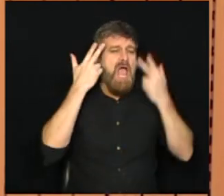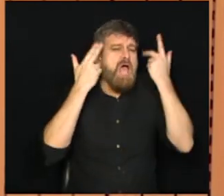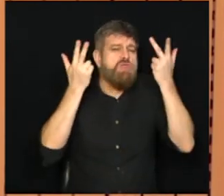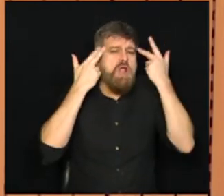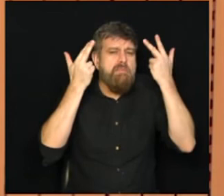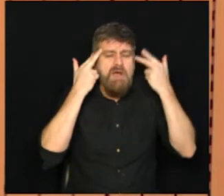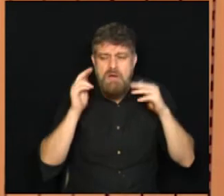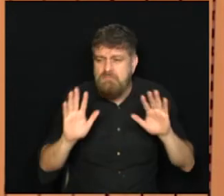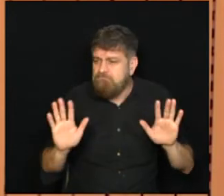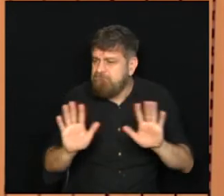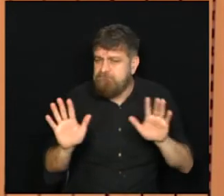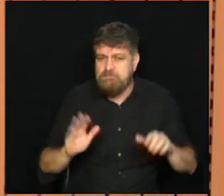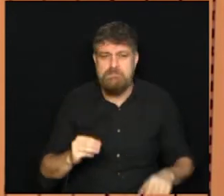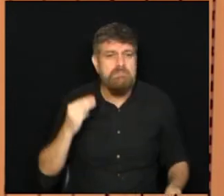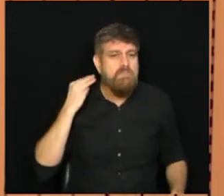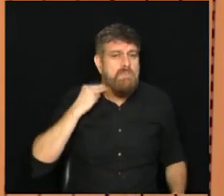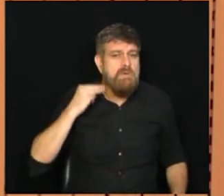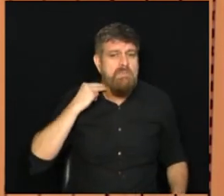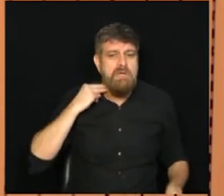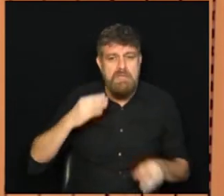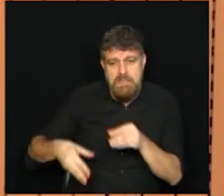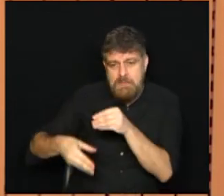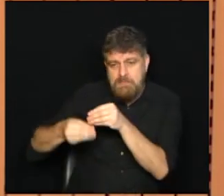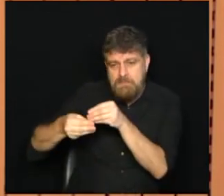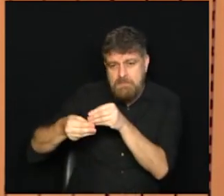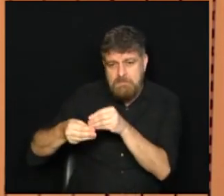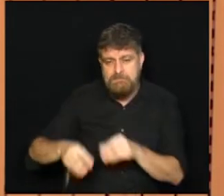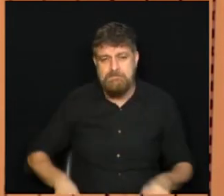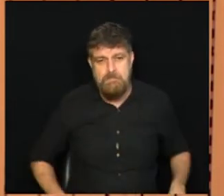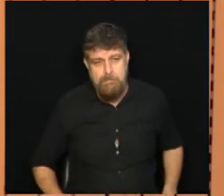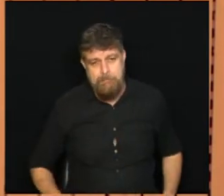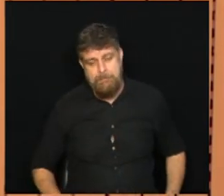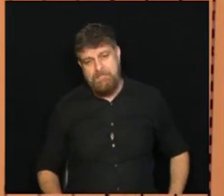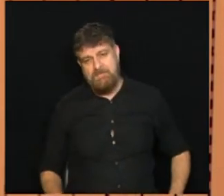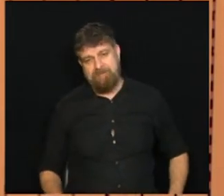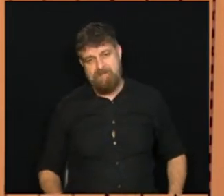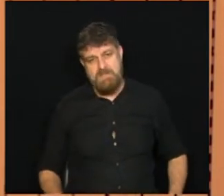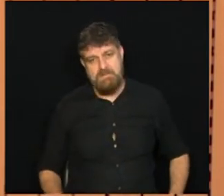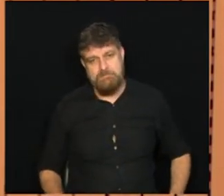Vereadora Mariana Conte, quer fazer alguma consideração final?